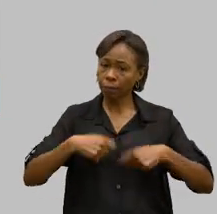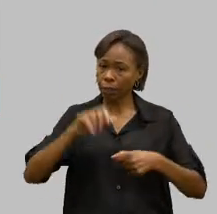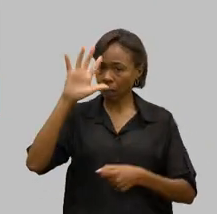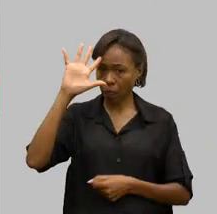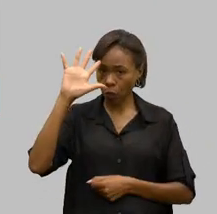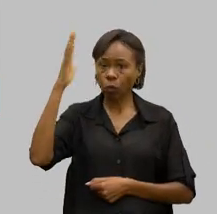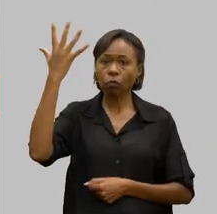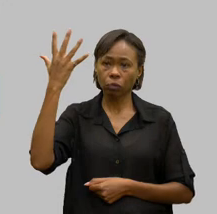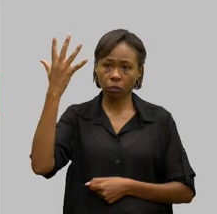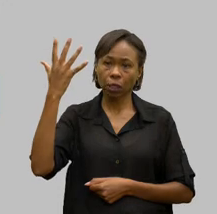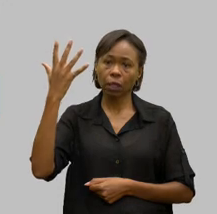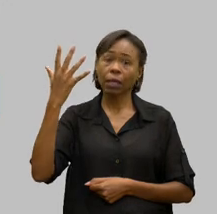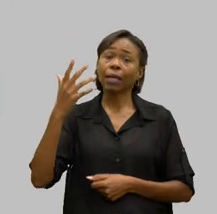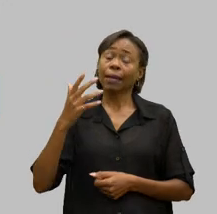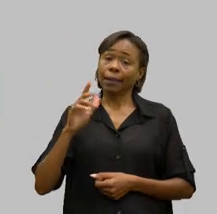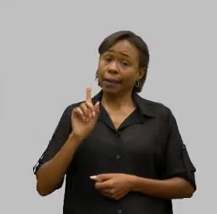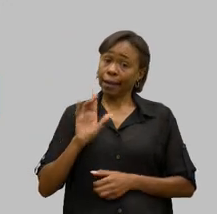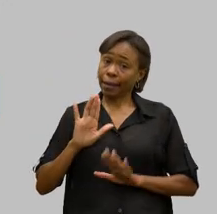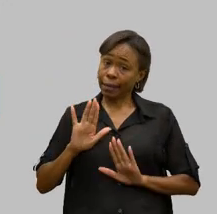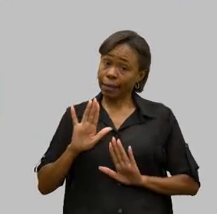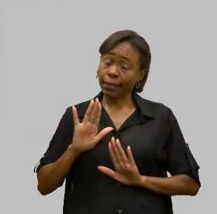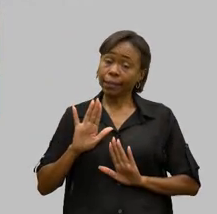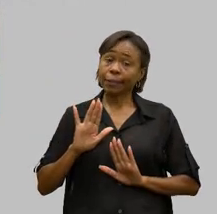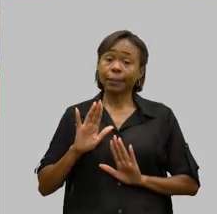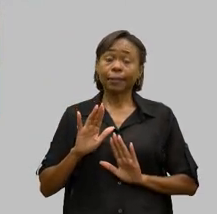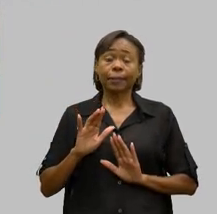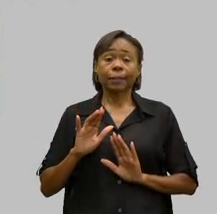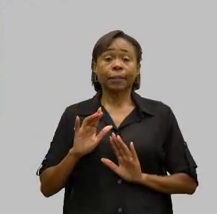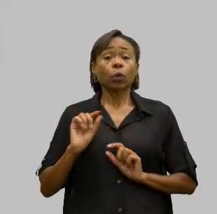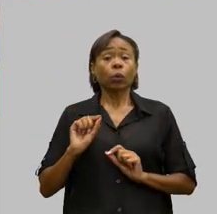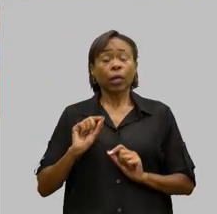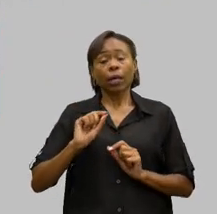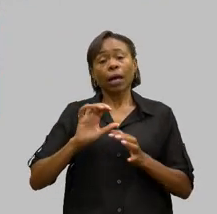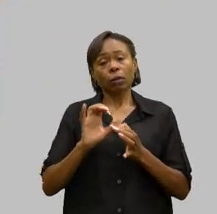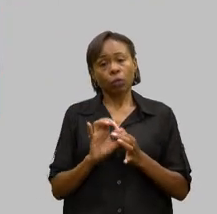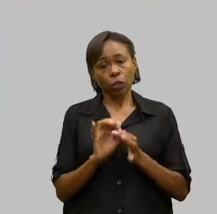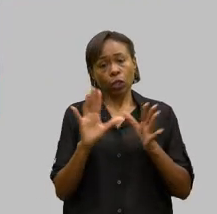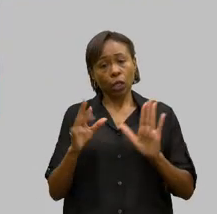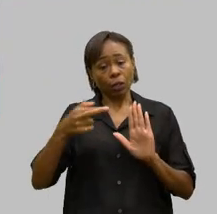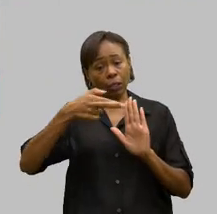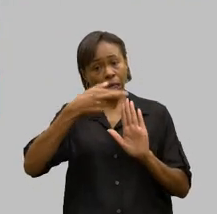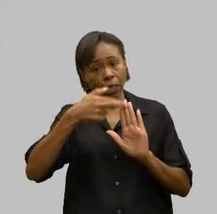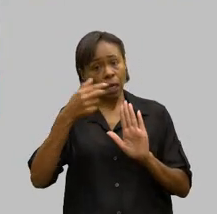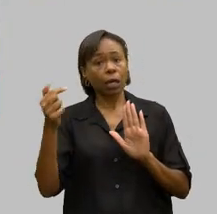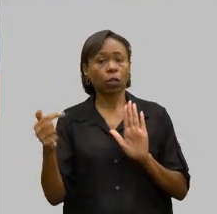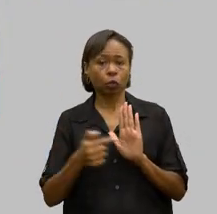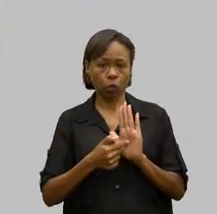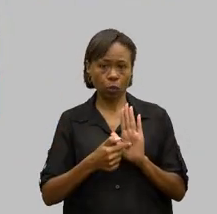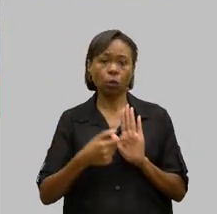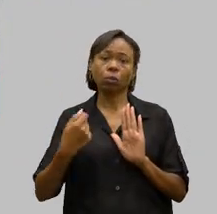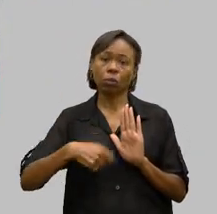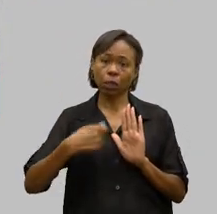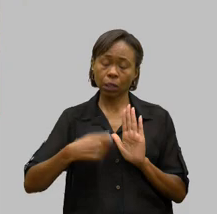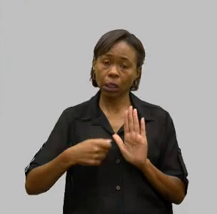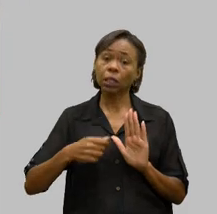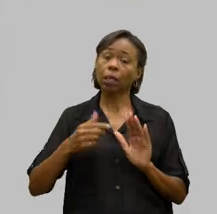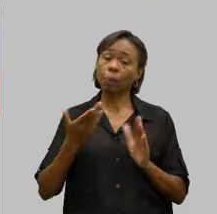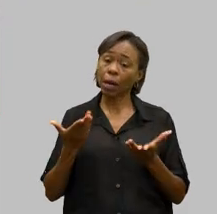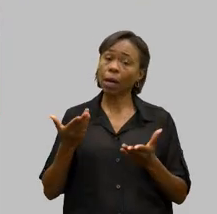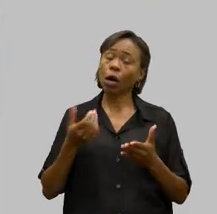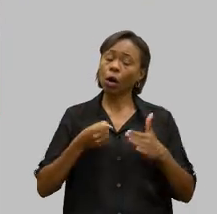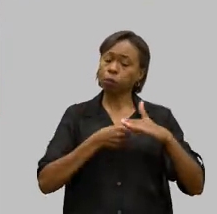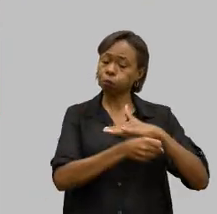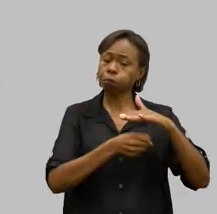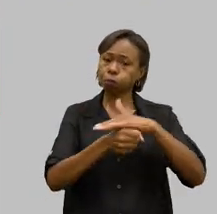e tem uma forma de resolver muito pacificamente, que é com a atualização da resolução, para que a gente garanta cobertura em todas as